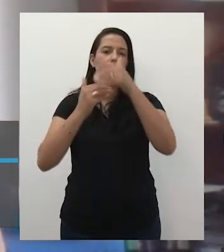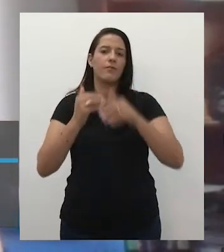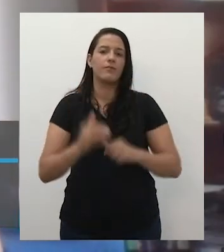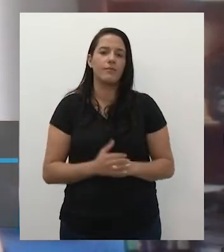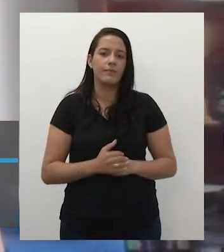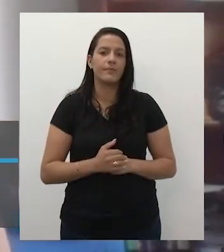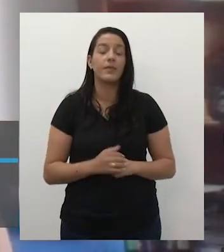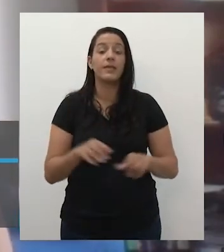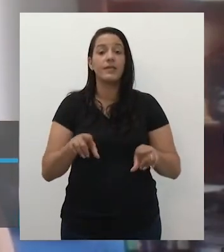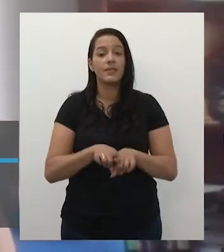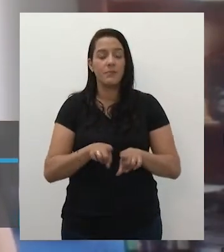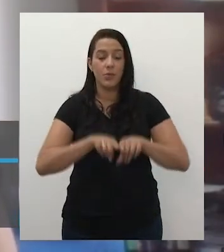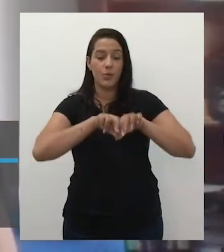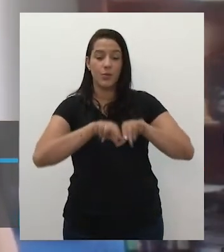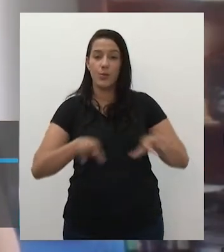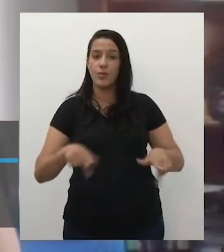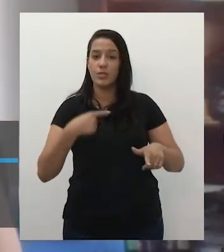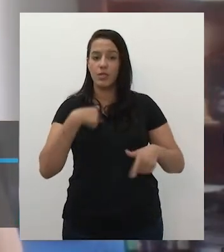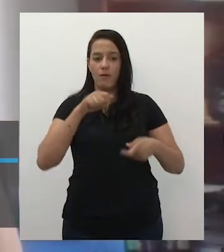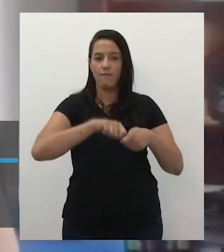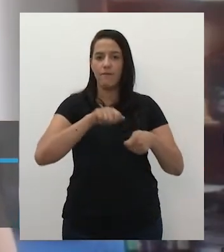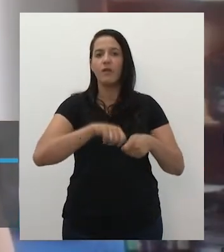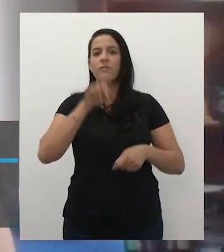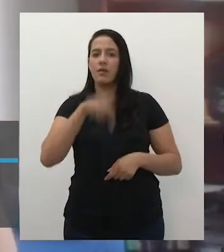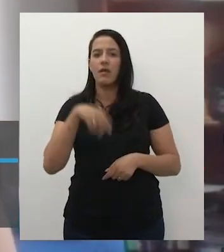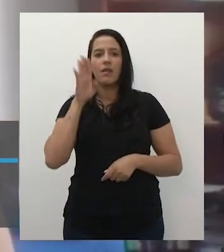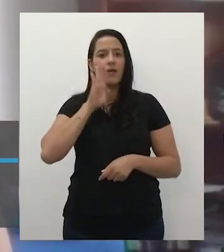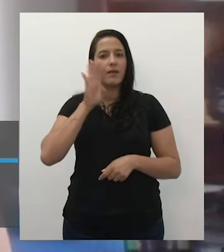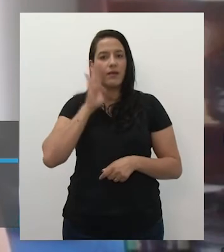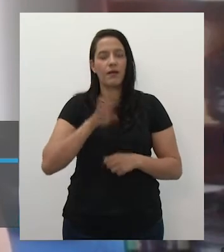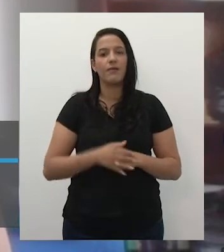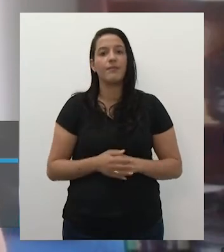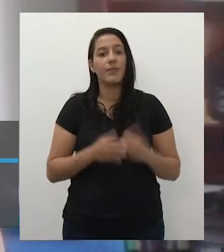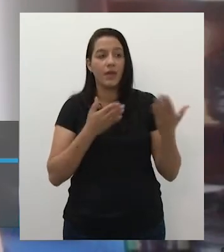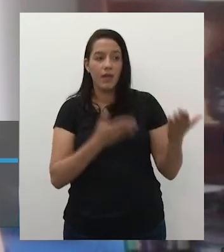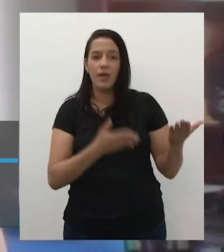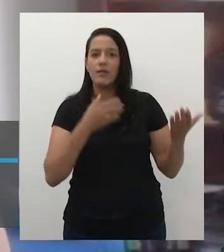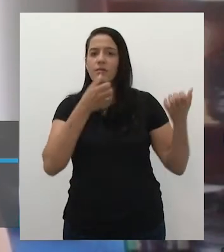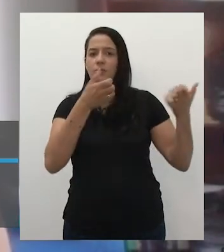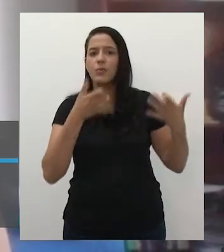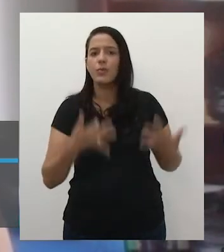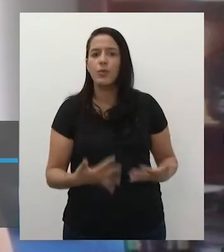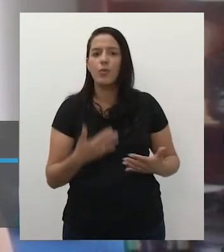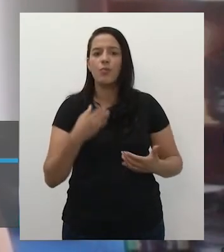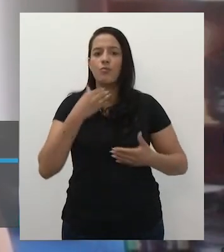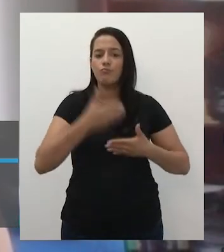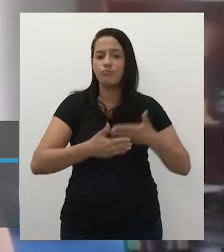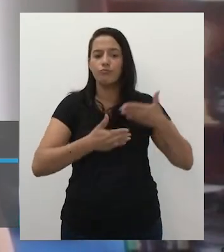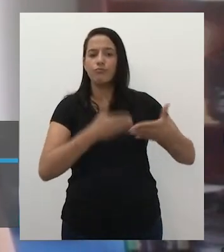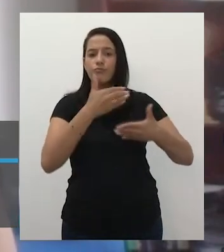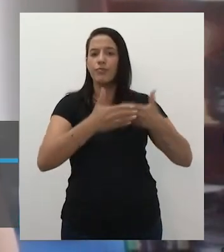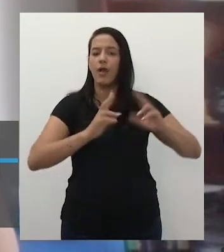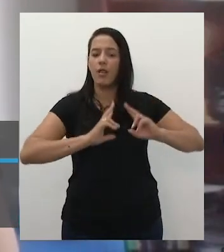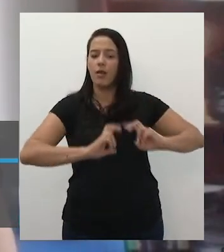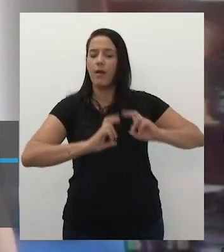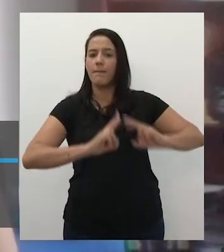também a fala que a Terezinha trouxe. De uma certa forma, a Terezinha foi até passando por todas